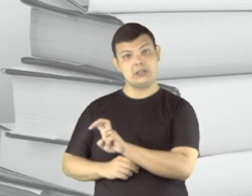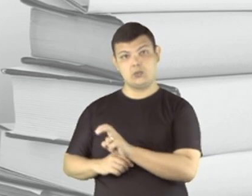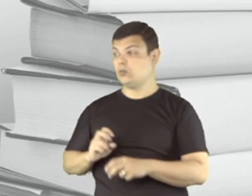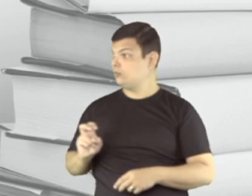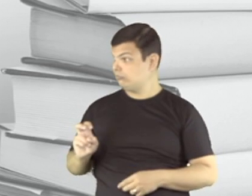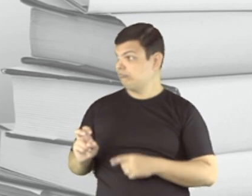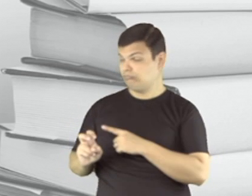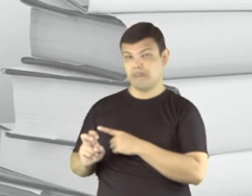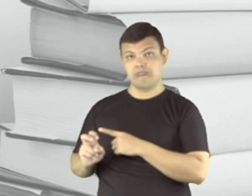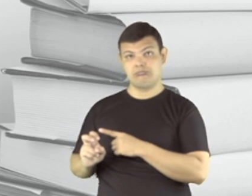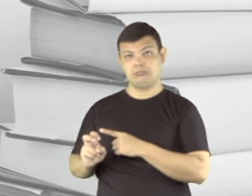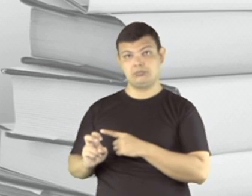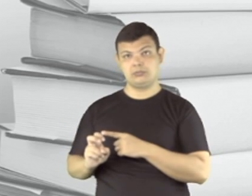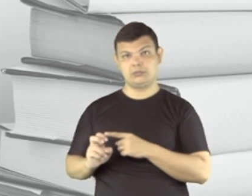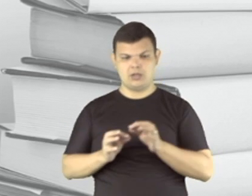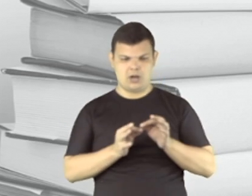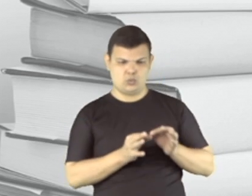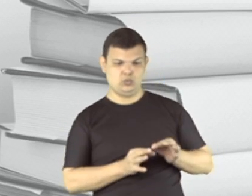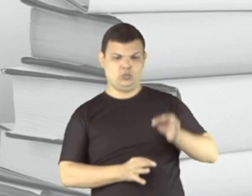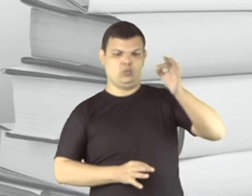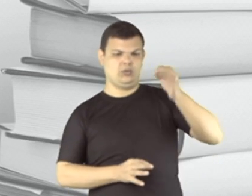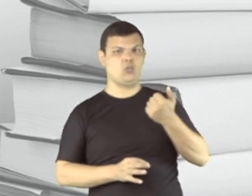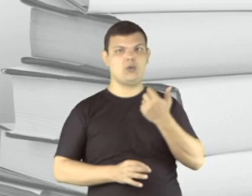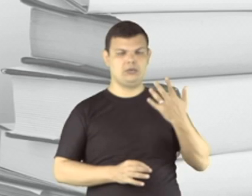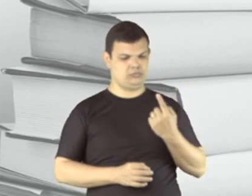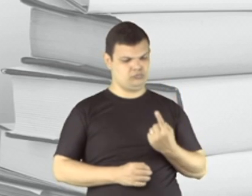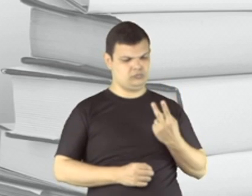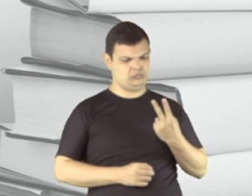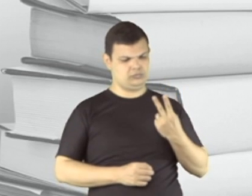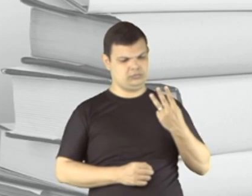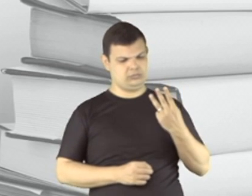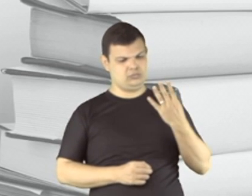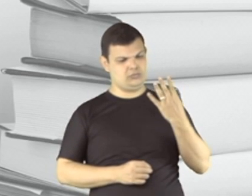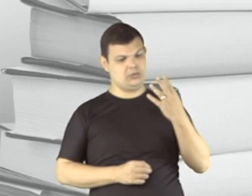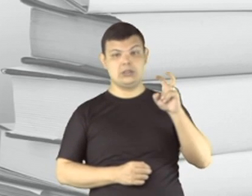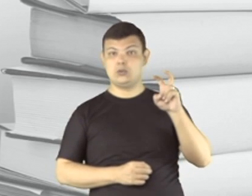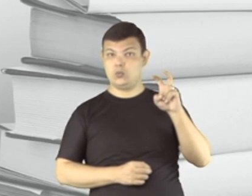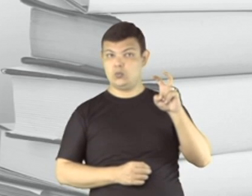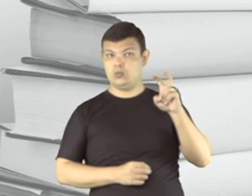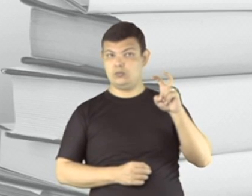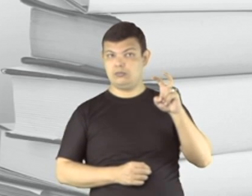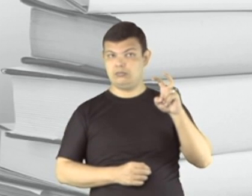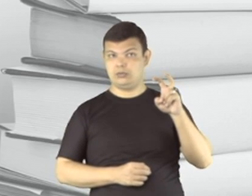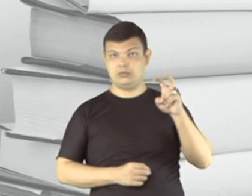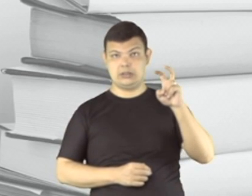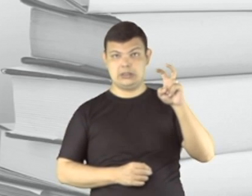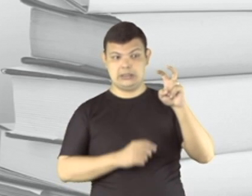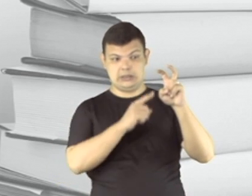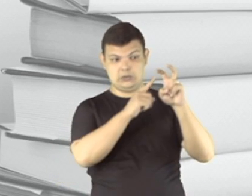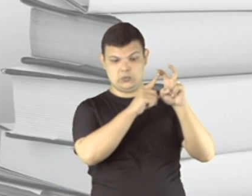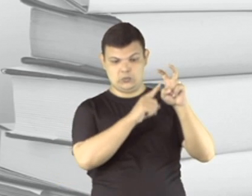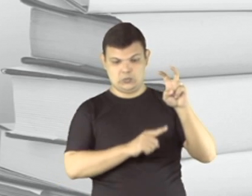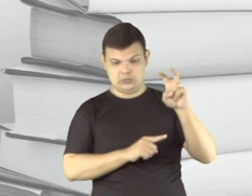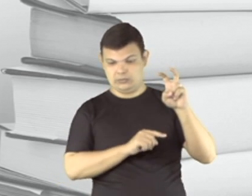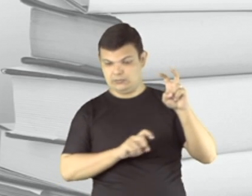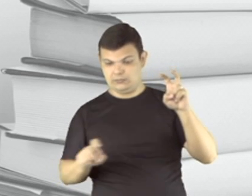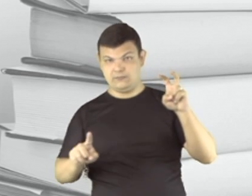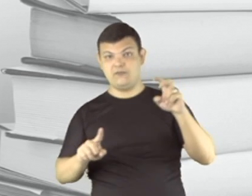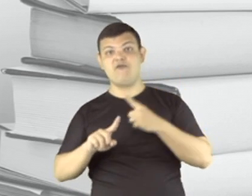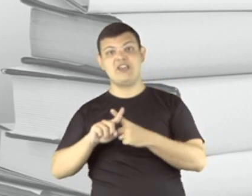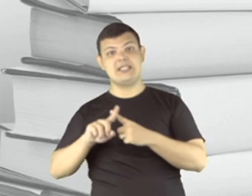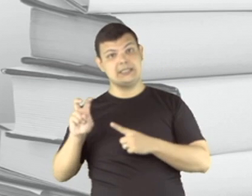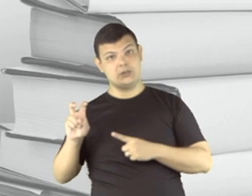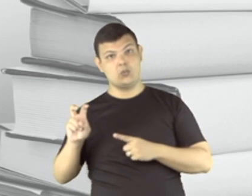4, 5. E aqui eu tenho a altura. 1, 2, 3, 4, 5 quadradinhos. 5 vezes